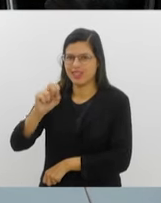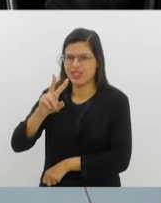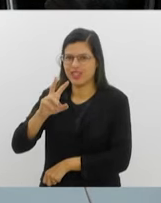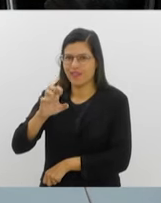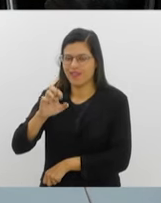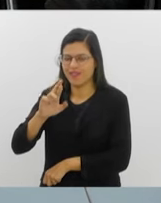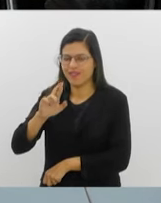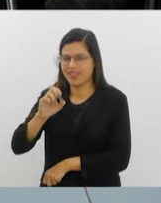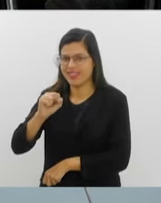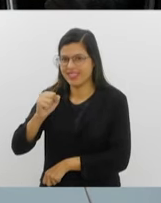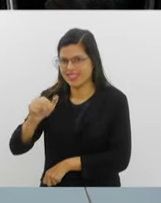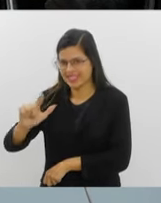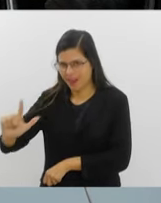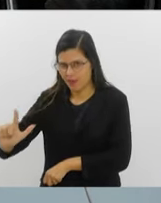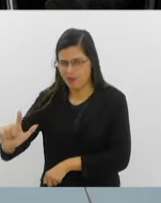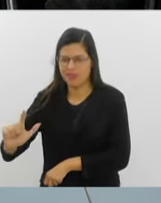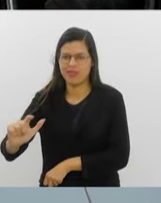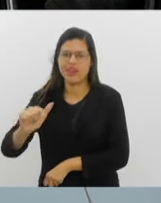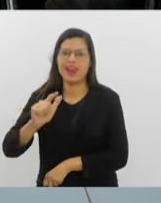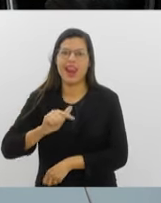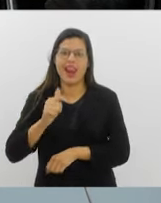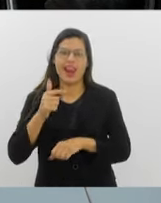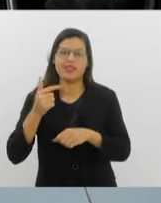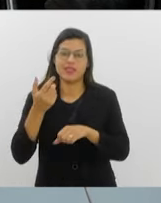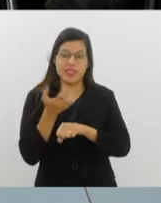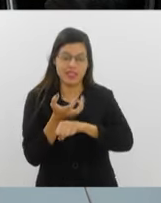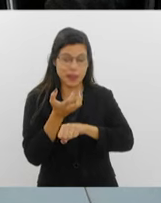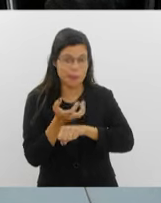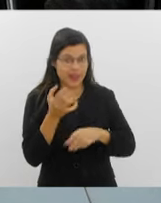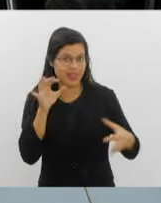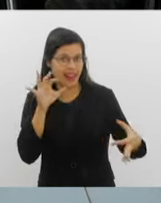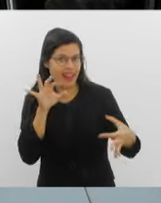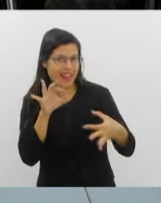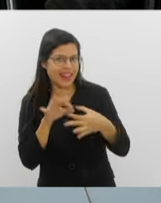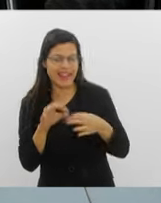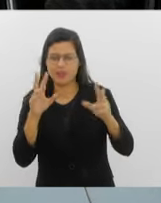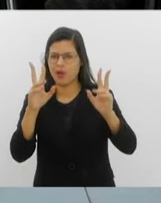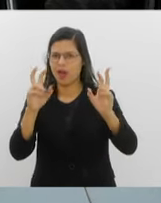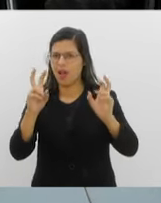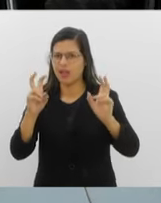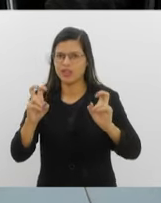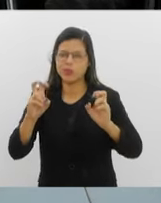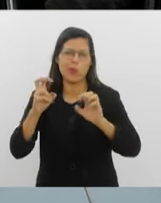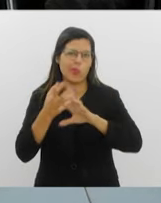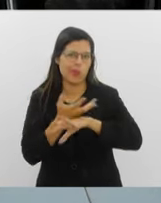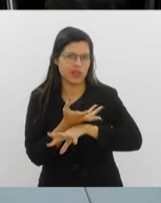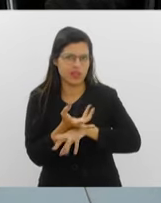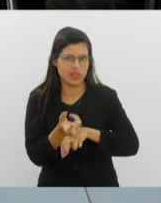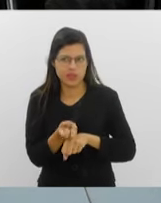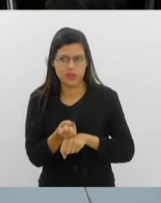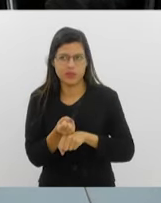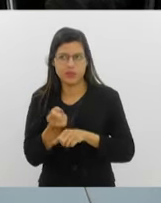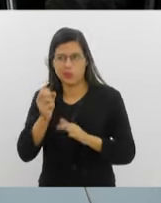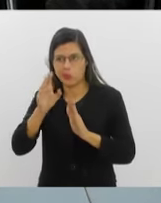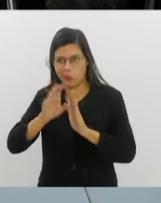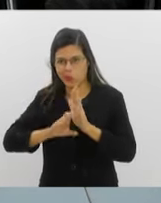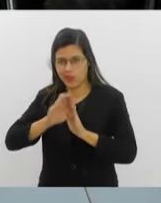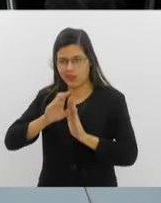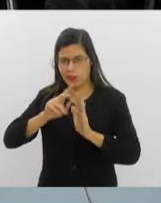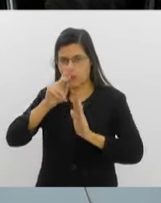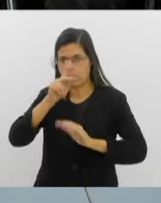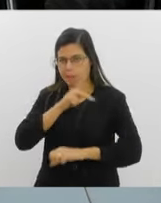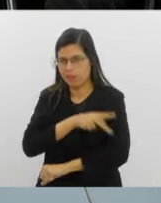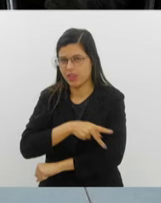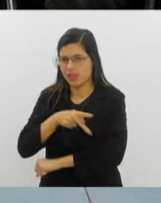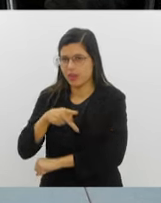presença das disciplinas relacionadas aos assuntos transversais no currículo pedagógico é